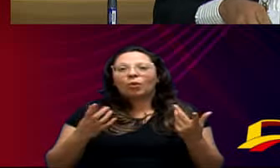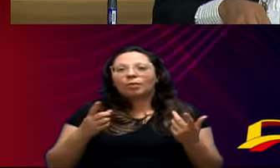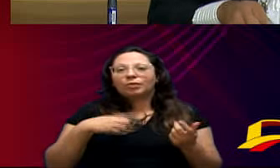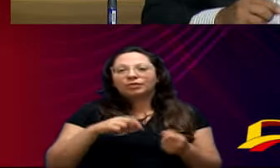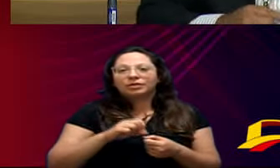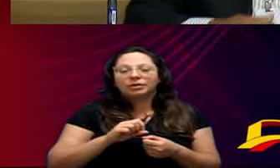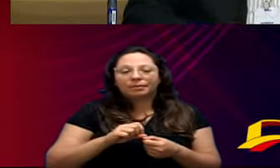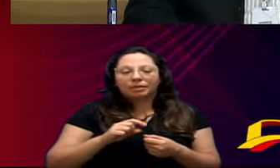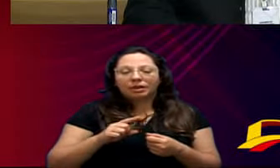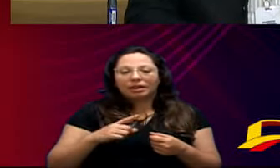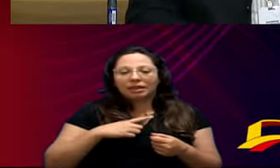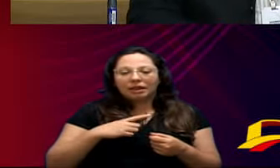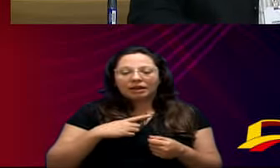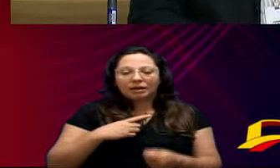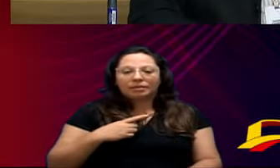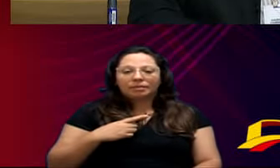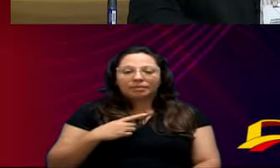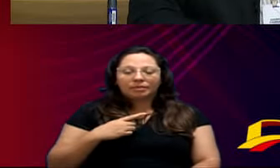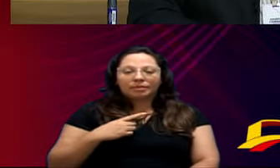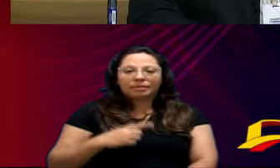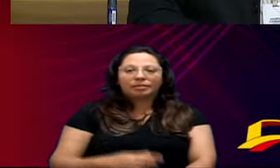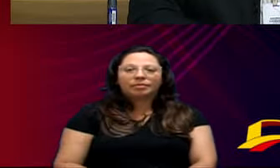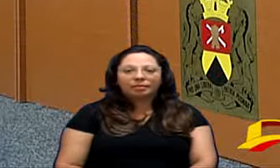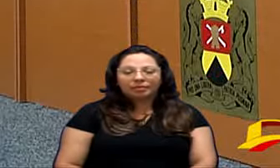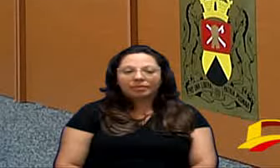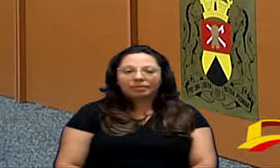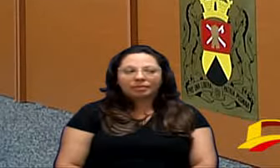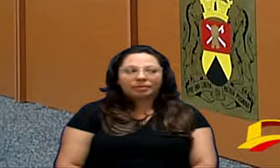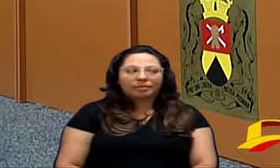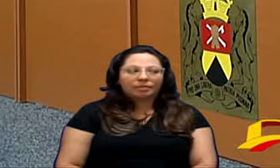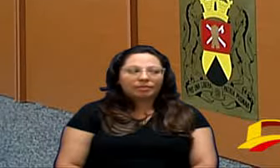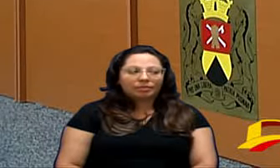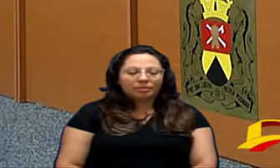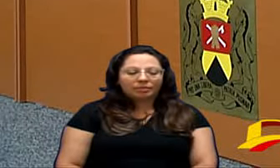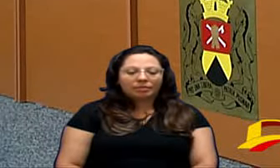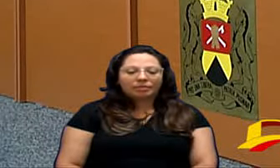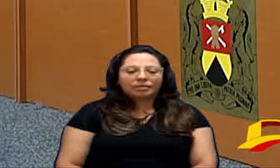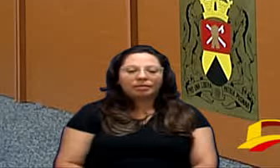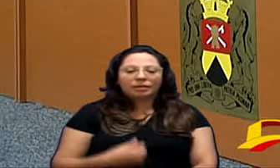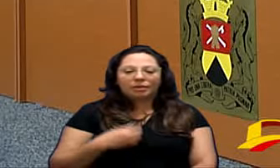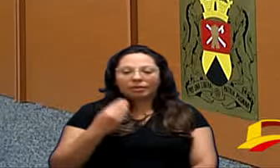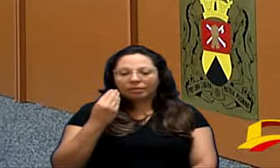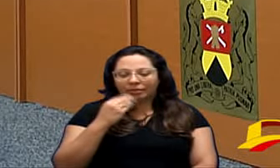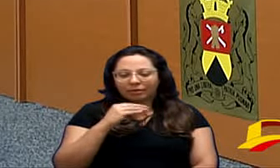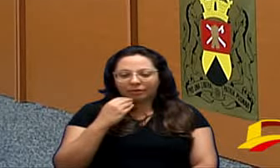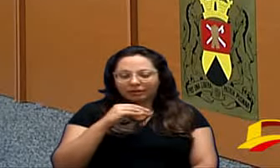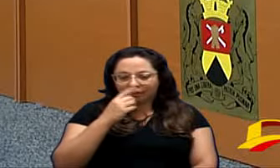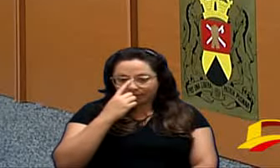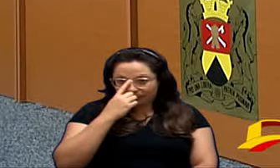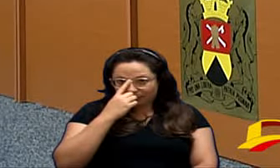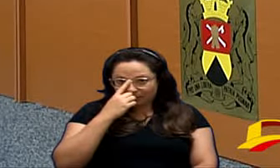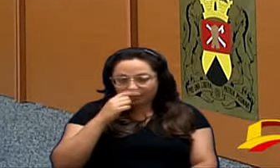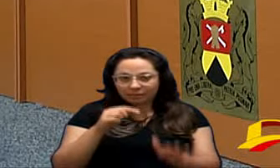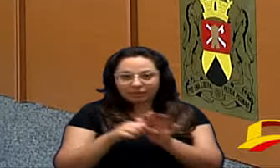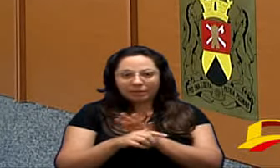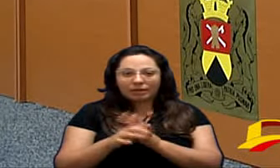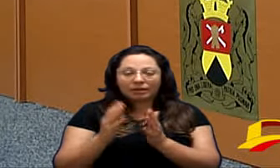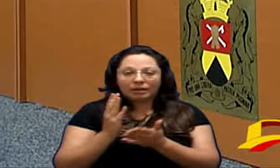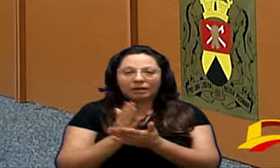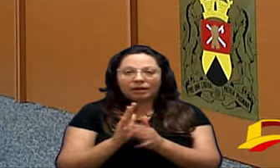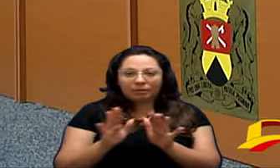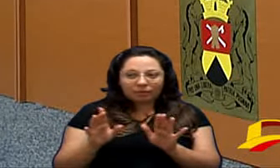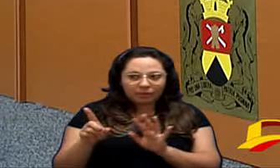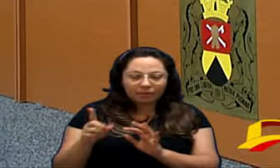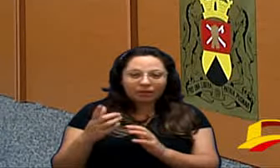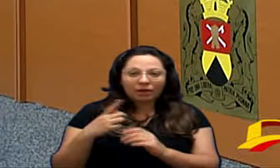a previsão para esse orçamento é espera aí um instantinho só secretaria aove sej Já terminou a pergunta já com o